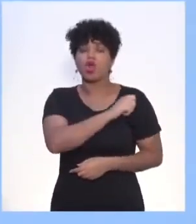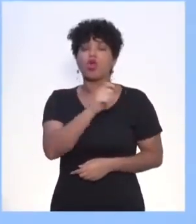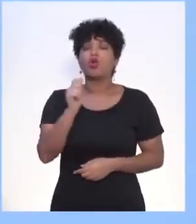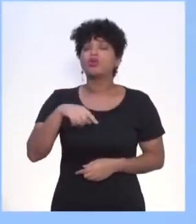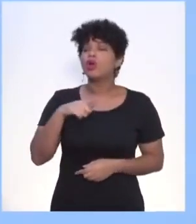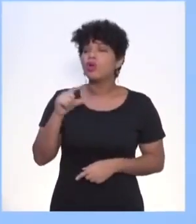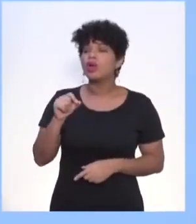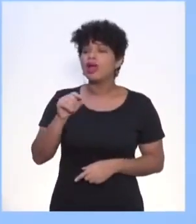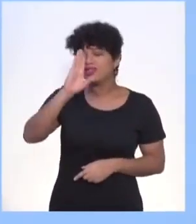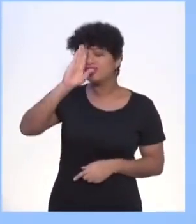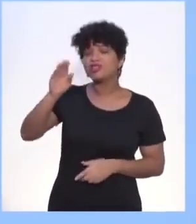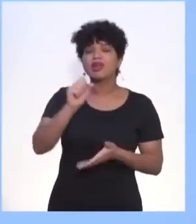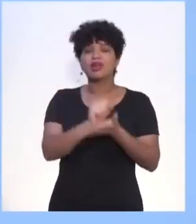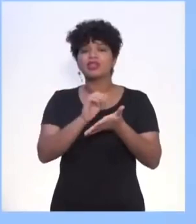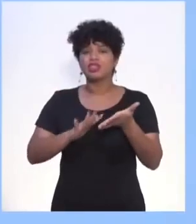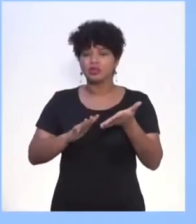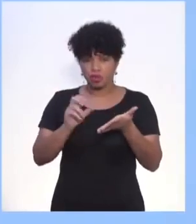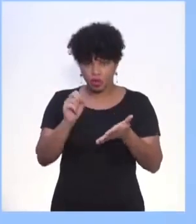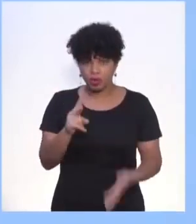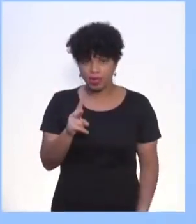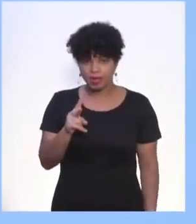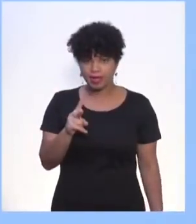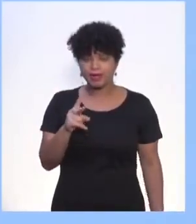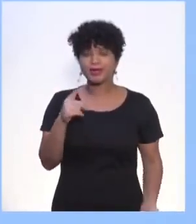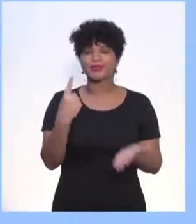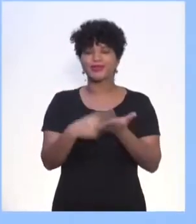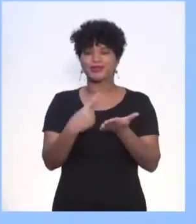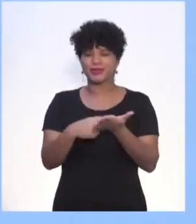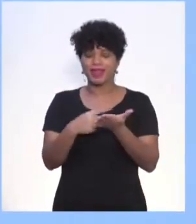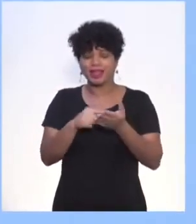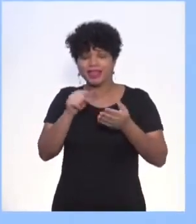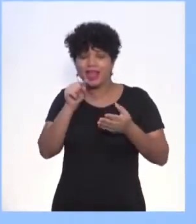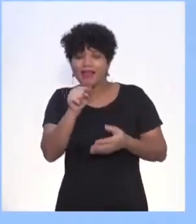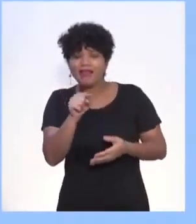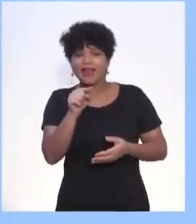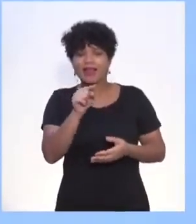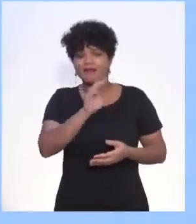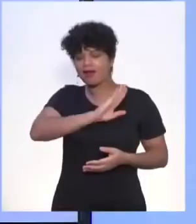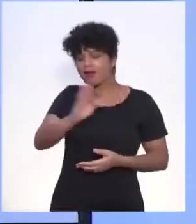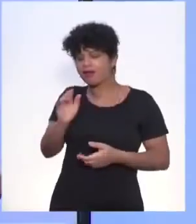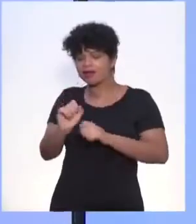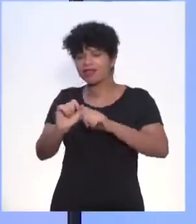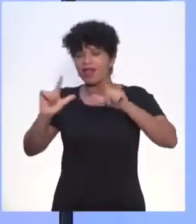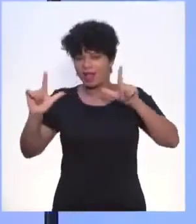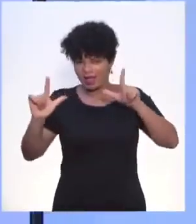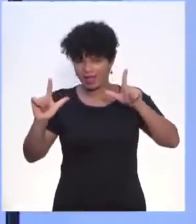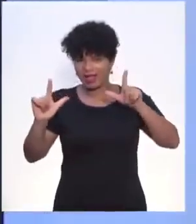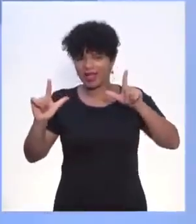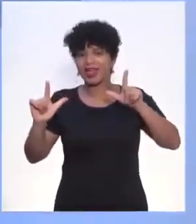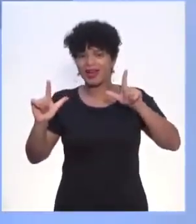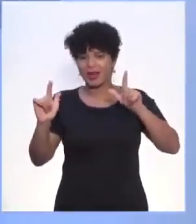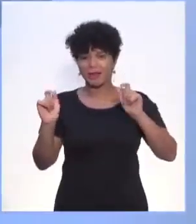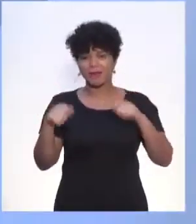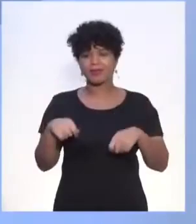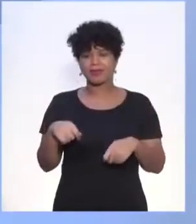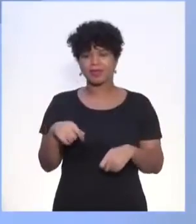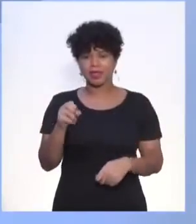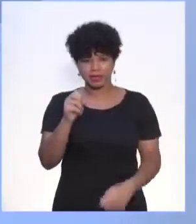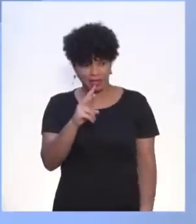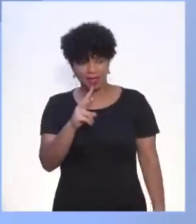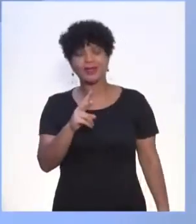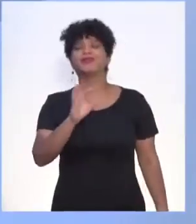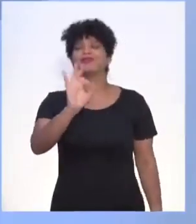quê? Direcionamento da tarefa dele. Da tarefa. Tá ok? E aí clica lá e ele é direcionado automaticamente para ela. É isso, Tony? Isso